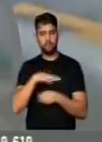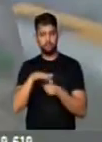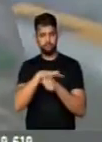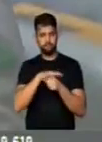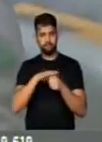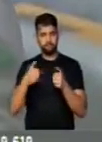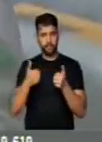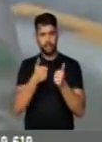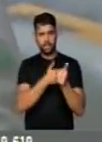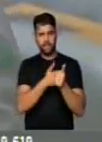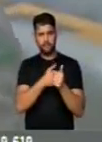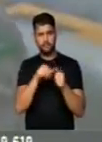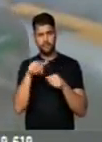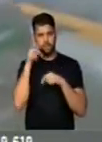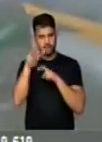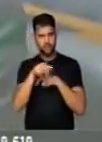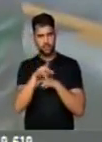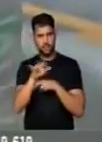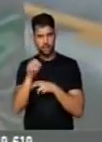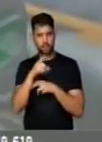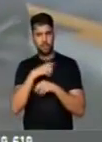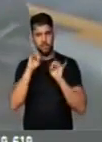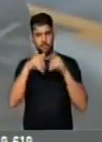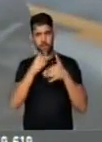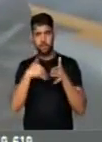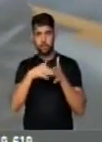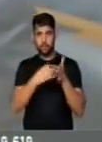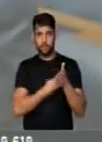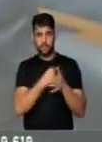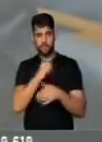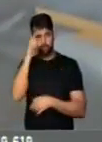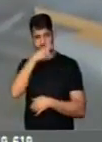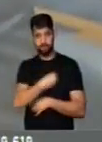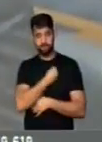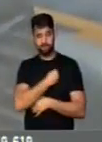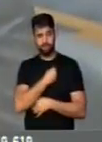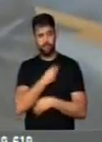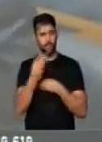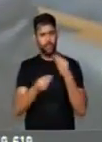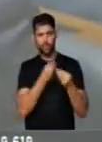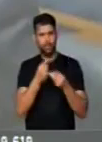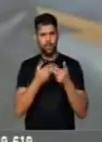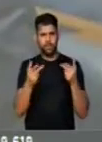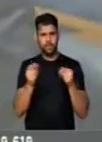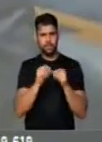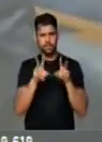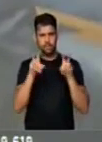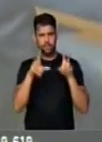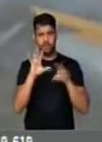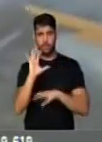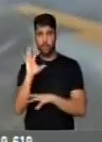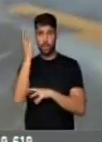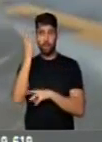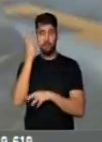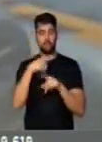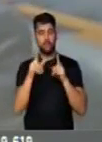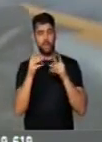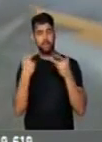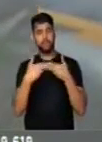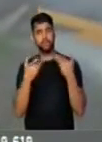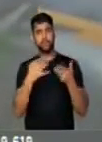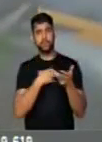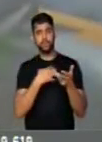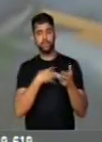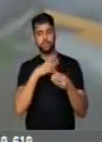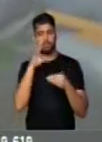abrange principalmente do semiárido, enfim, com todas essas dificuldades com as questões climáticas. Mas no sentido